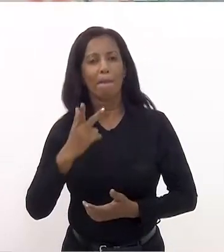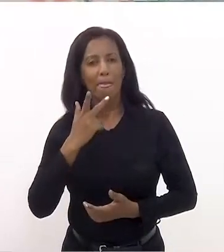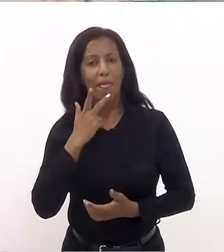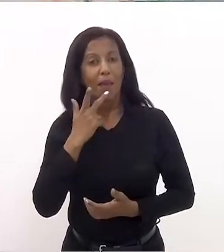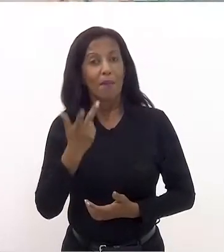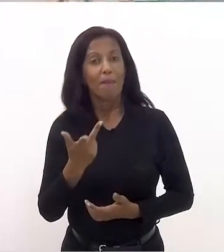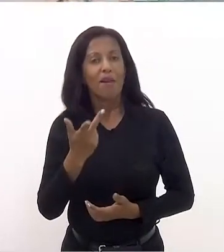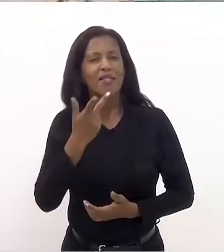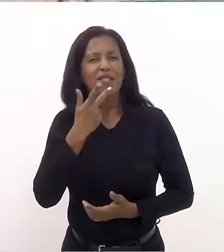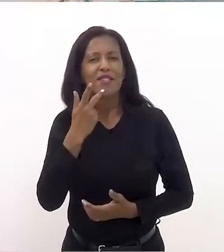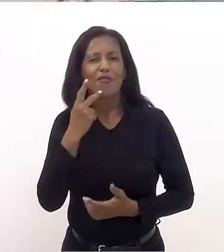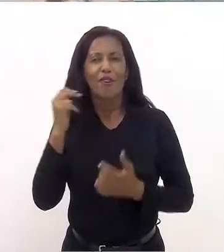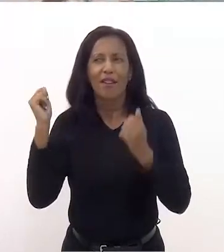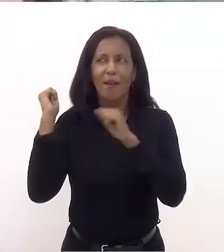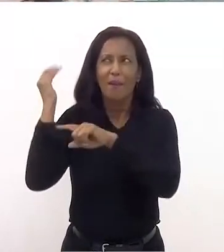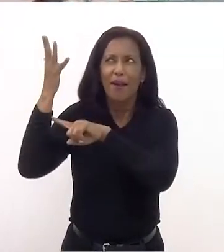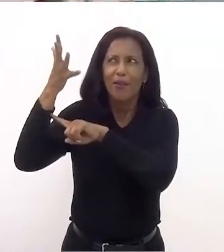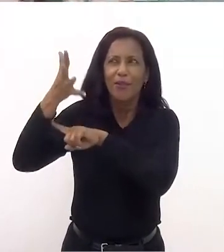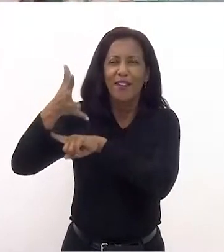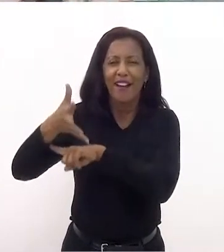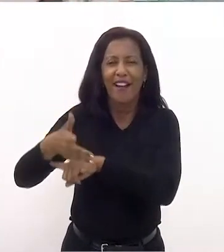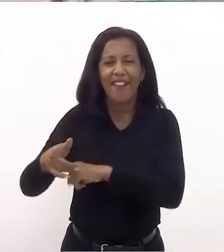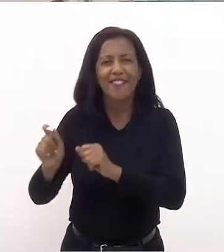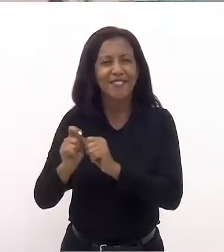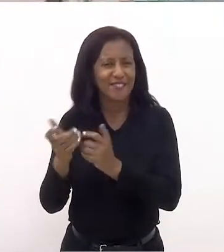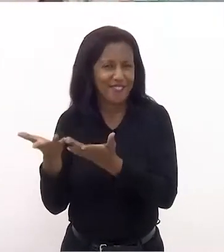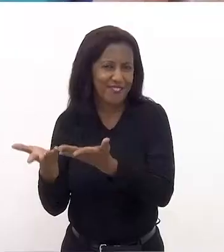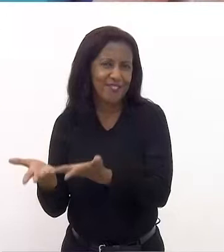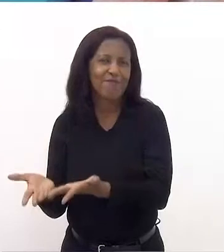eu contei o sereno que fez isso.